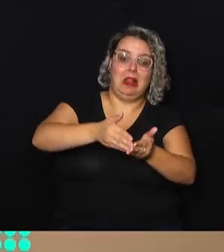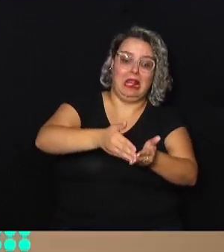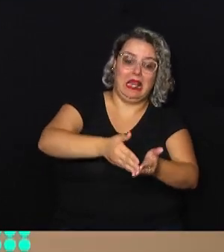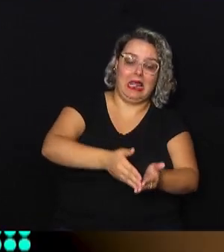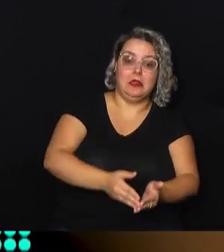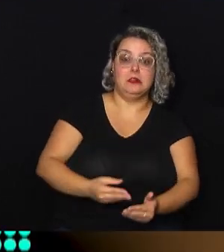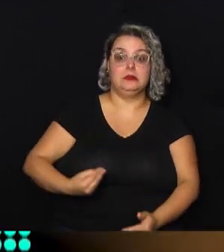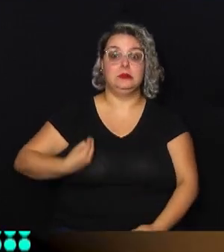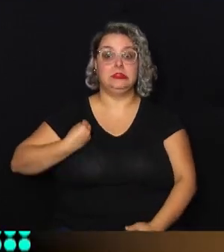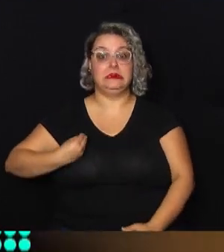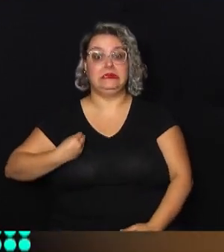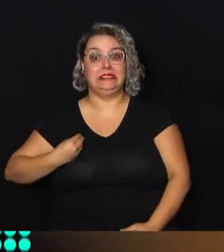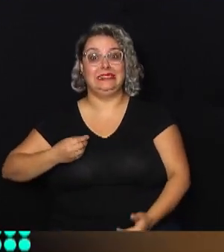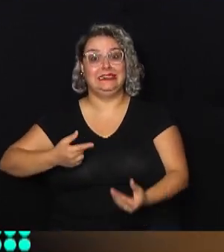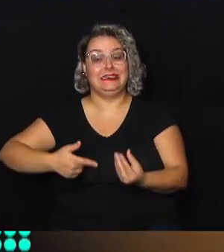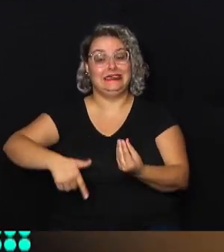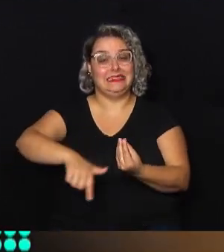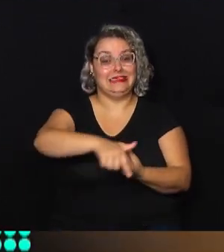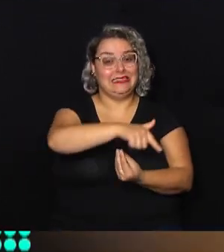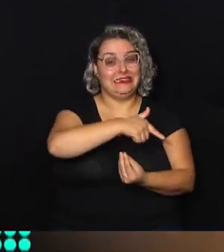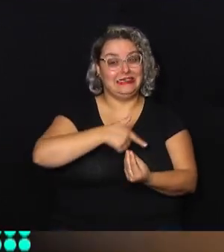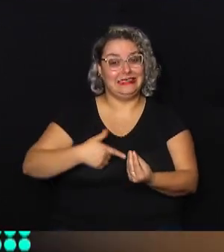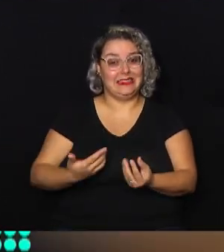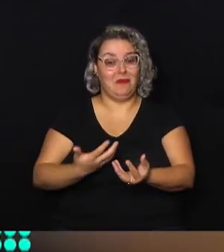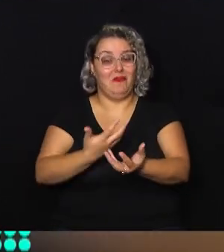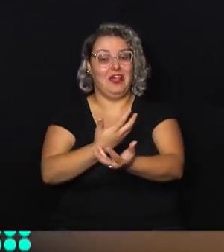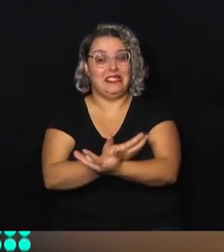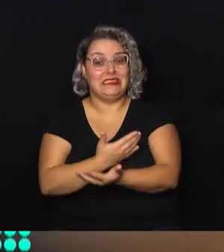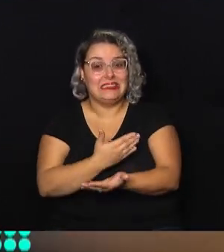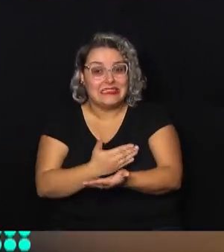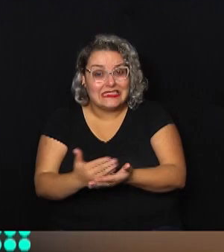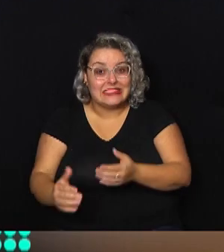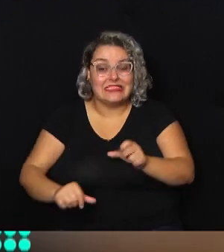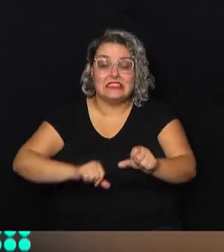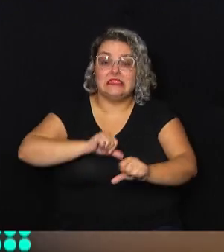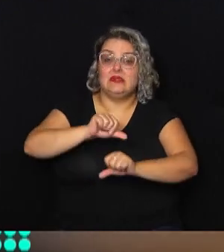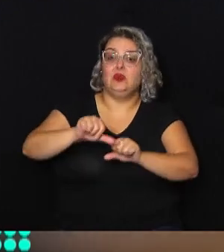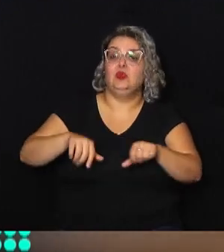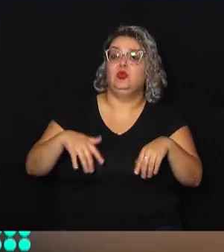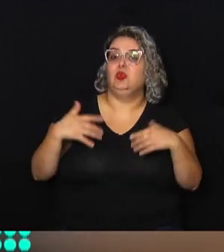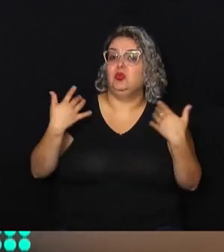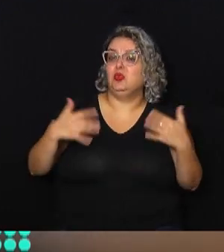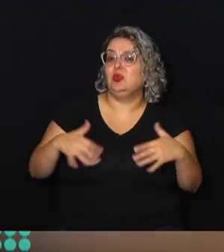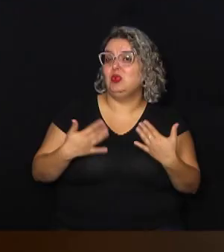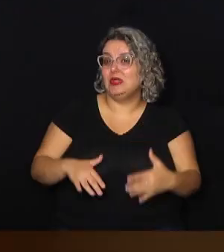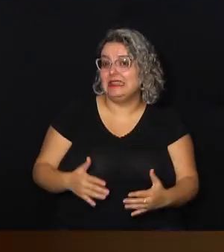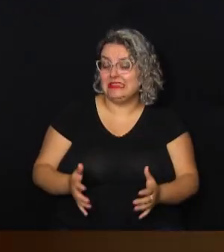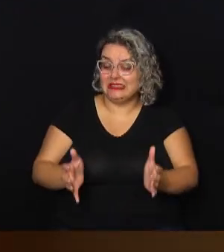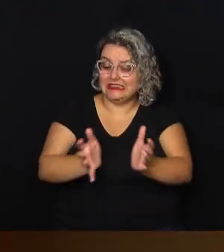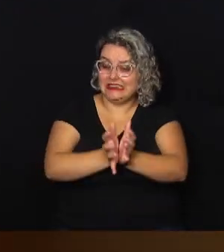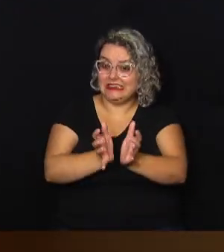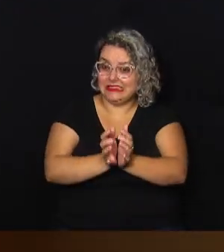sobreviventes, numa ilha deserta começa uma inesperada transformação na hierarquia do grupo.